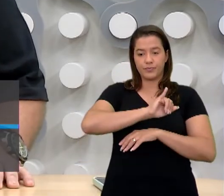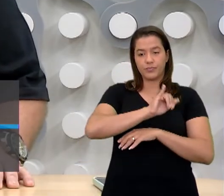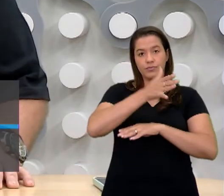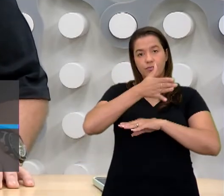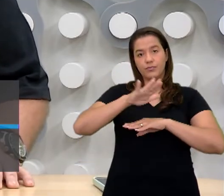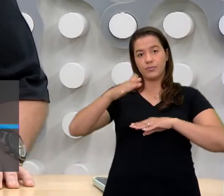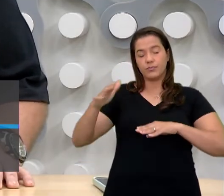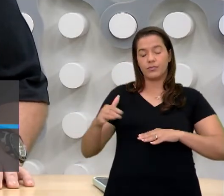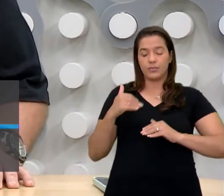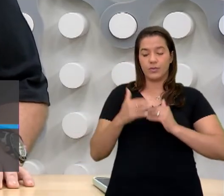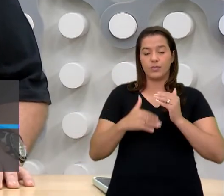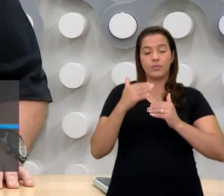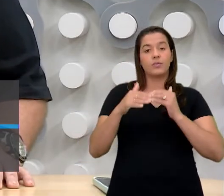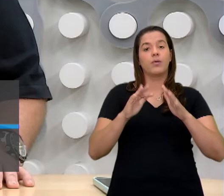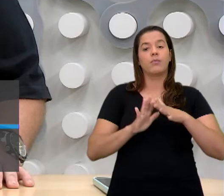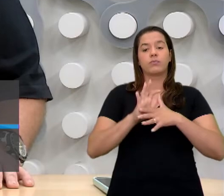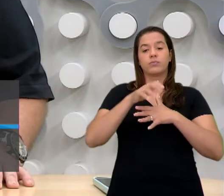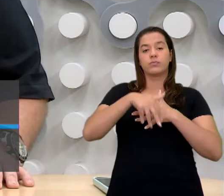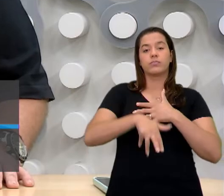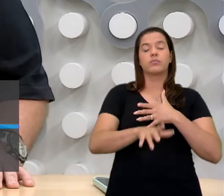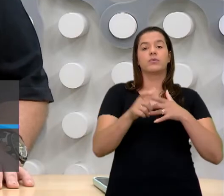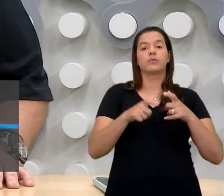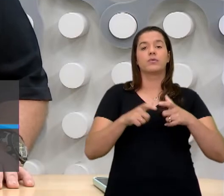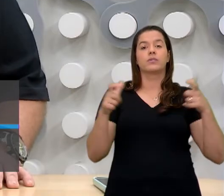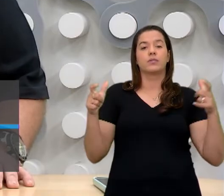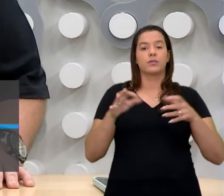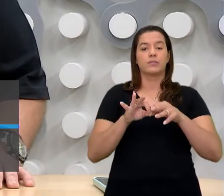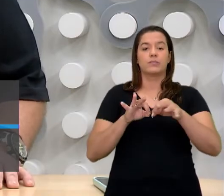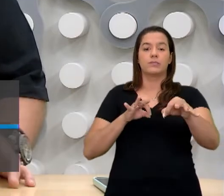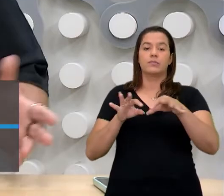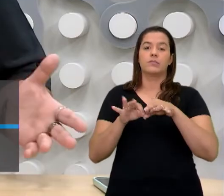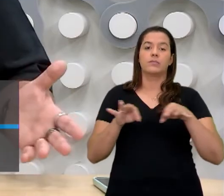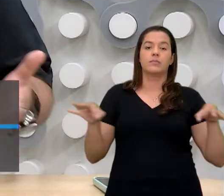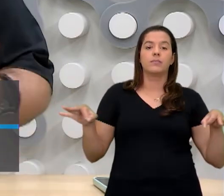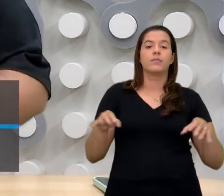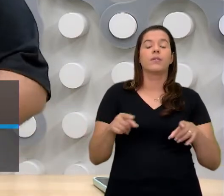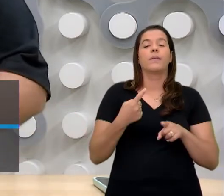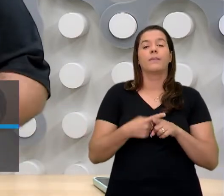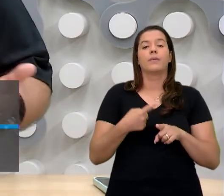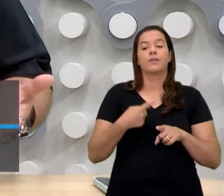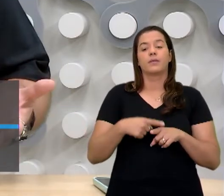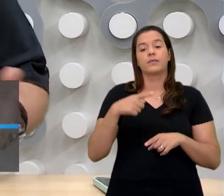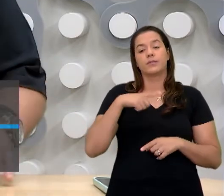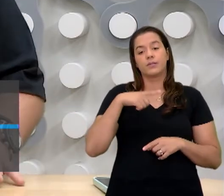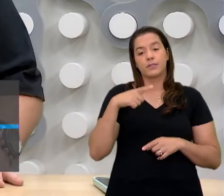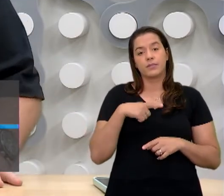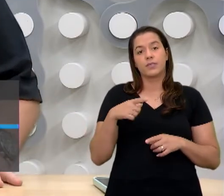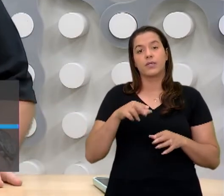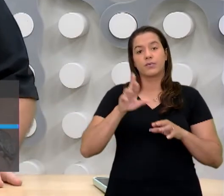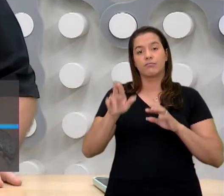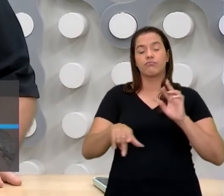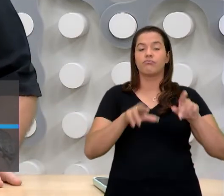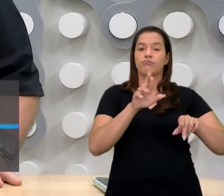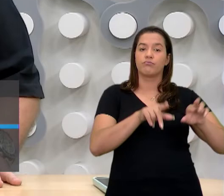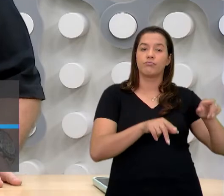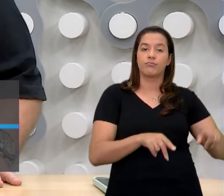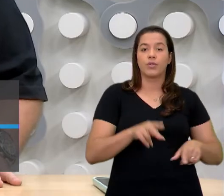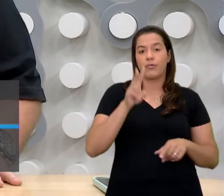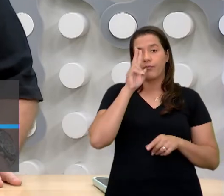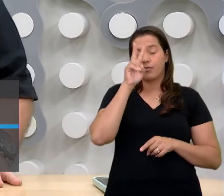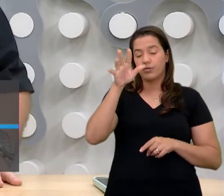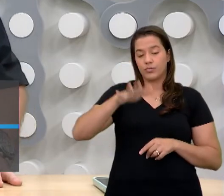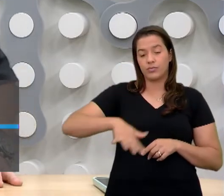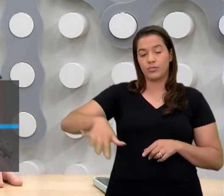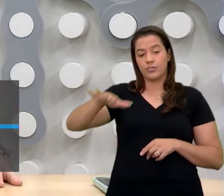um processo de vulcanismo de grandes extensões, né, porque nós temos aí uma dinâmica muito forte no